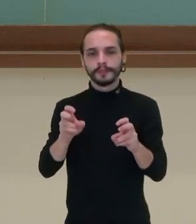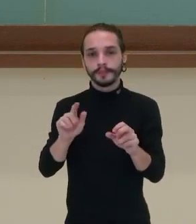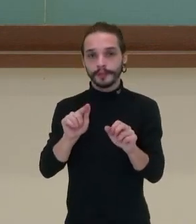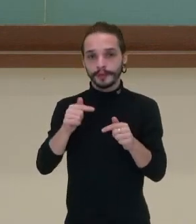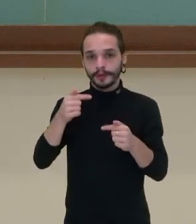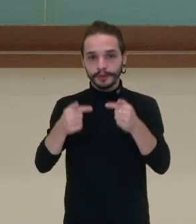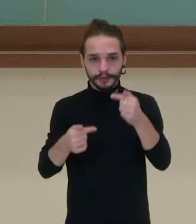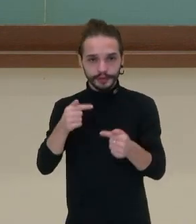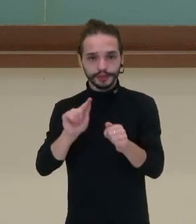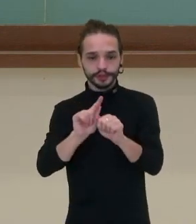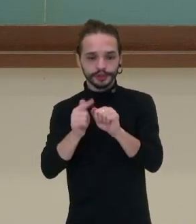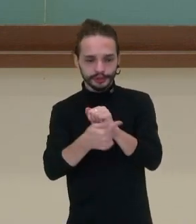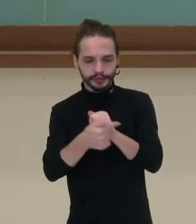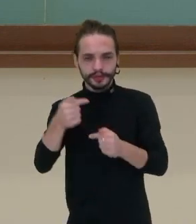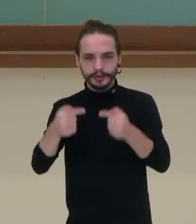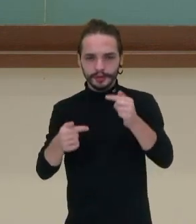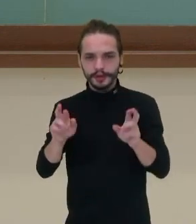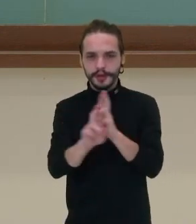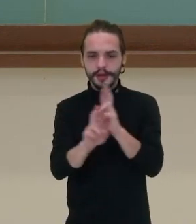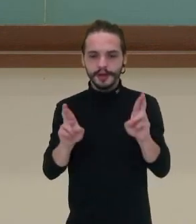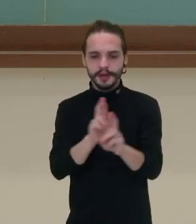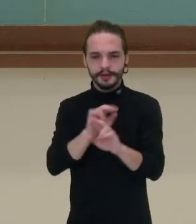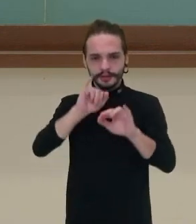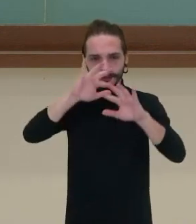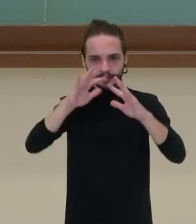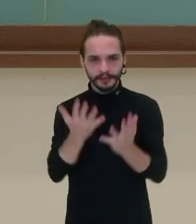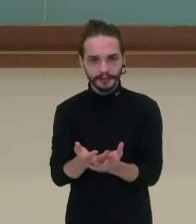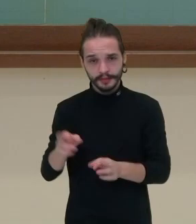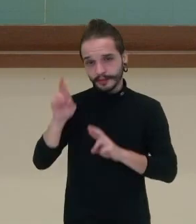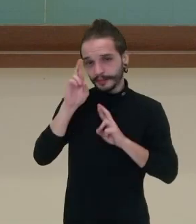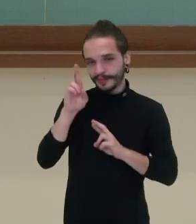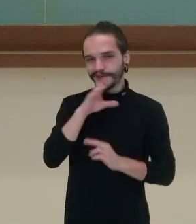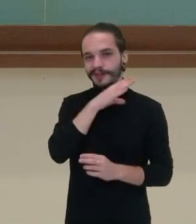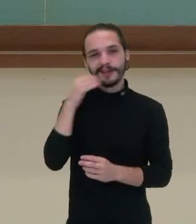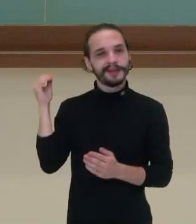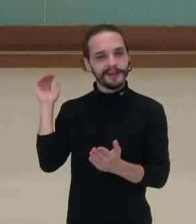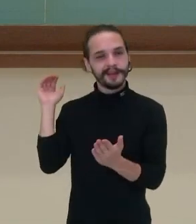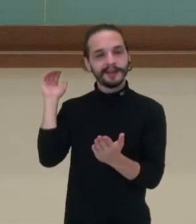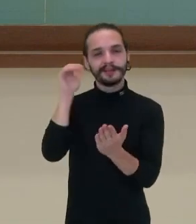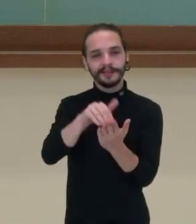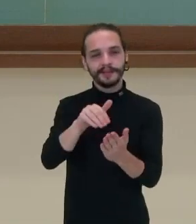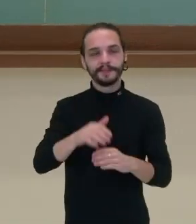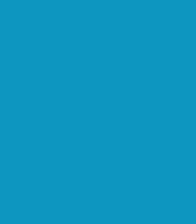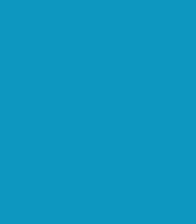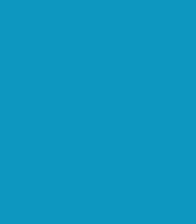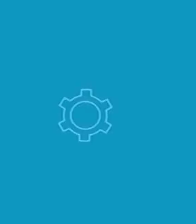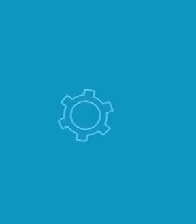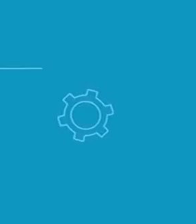geopolítica e as relações internacionais. Espero que vocês tenham gostado aí. Até o nosso próximo encontro.